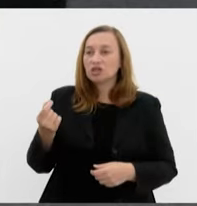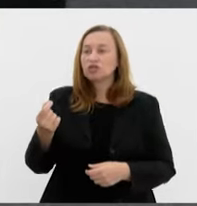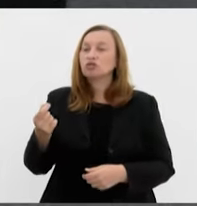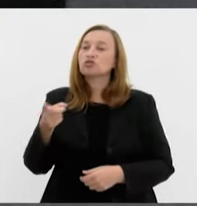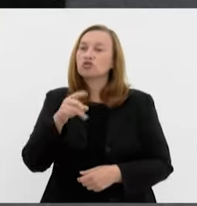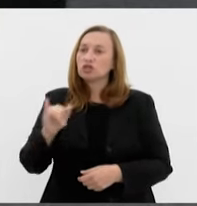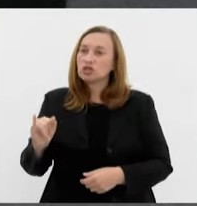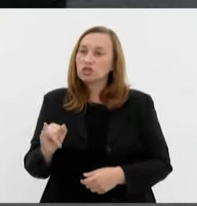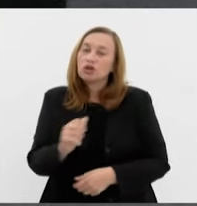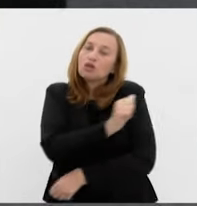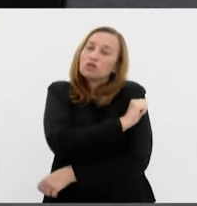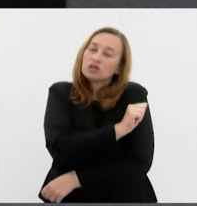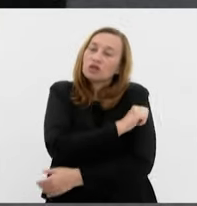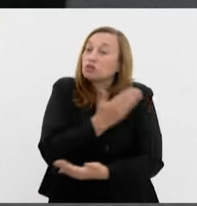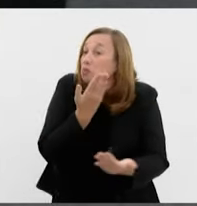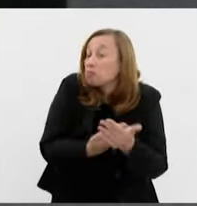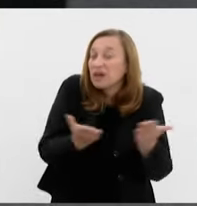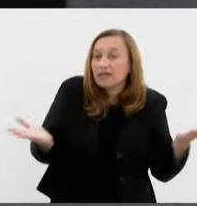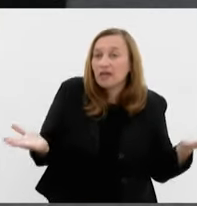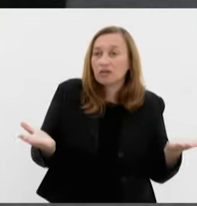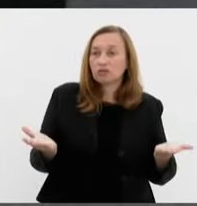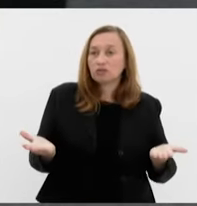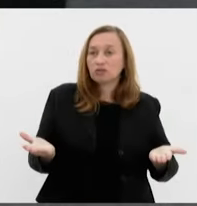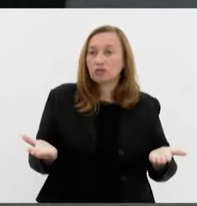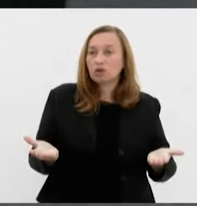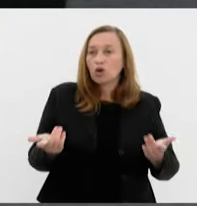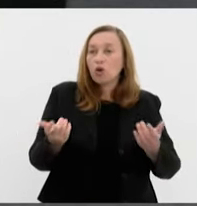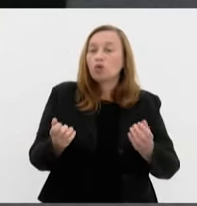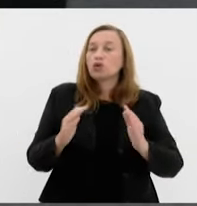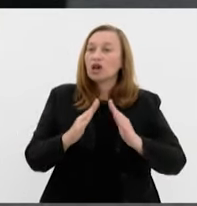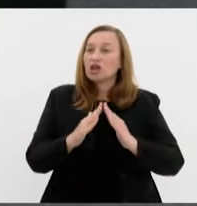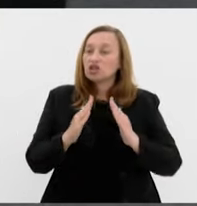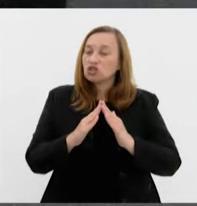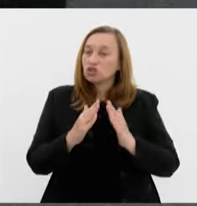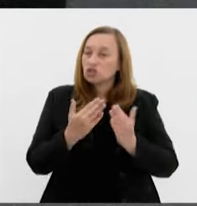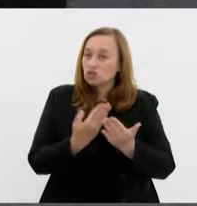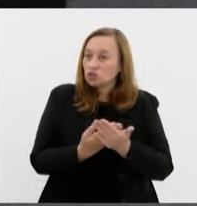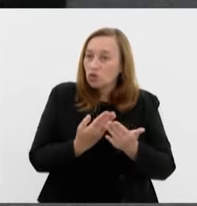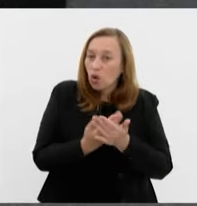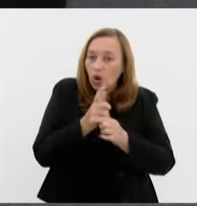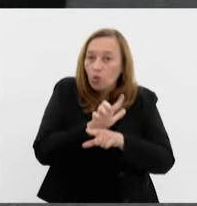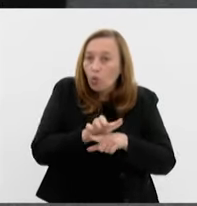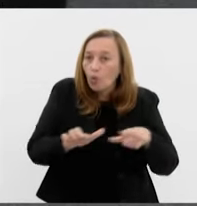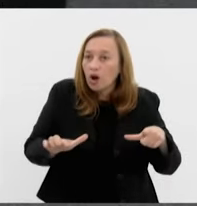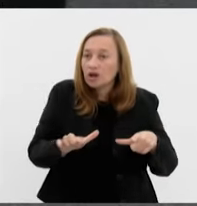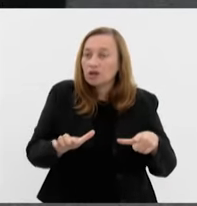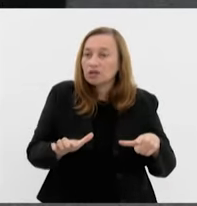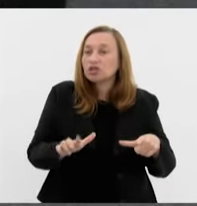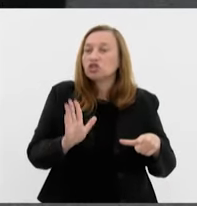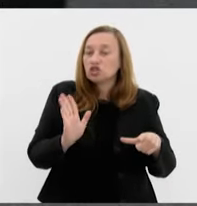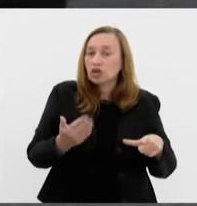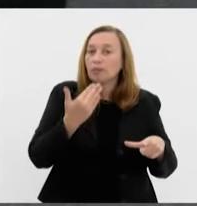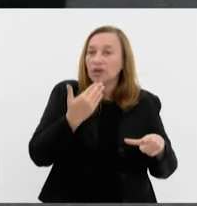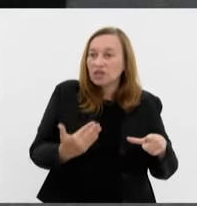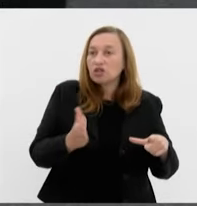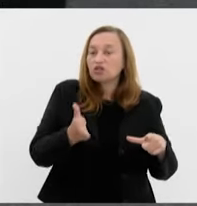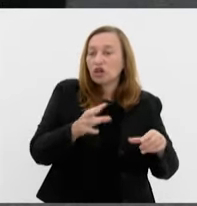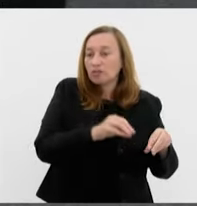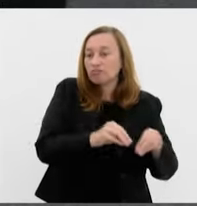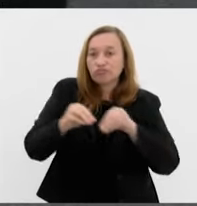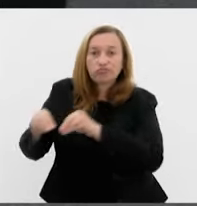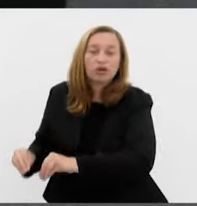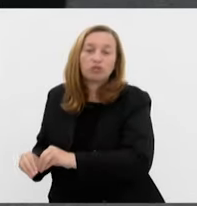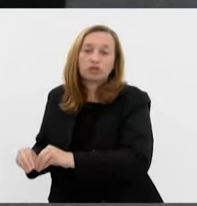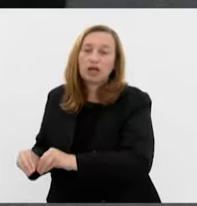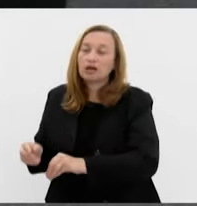prejudicados a escola já sendo esvaziada cerca de 100 estudantes já pediram transferência a gente não pode